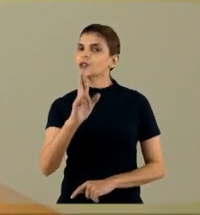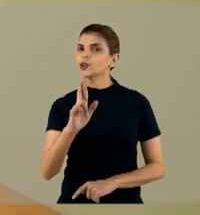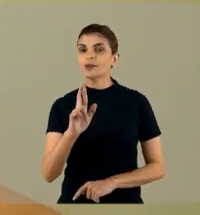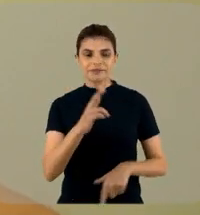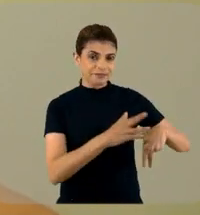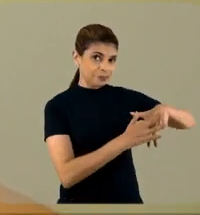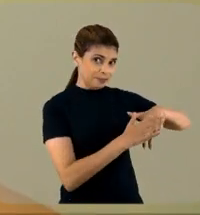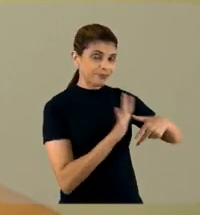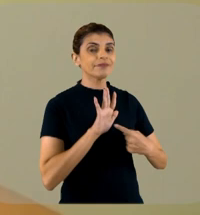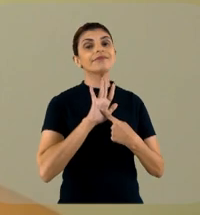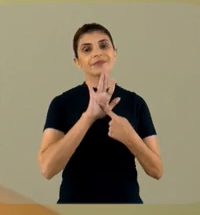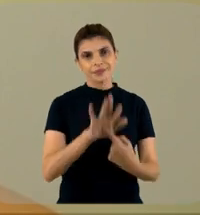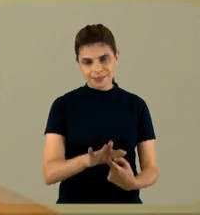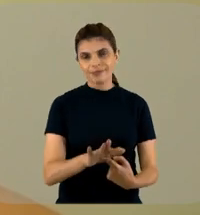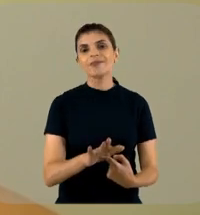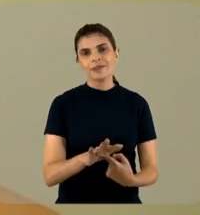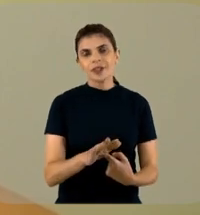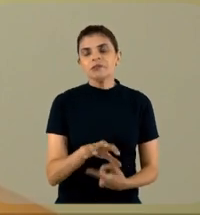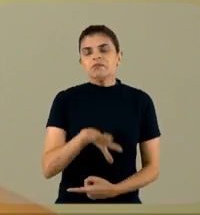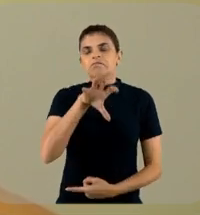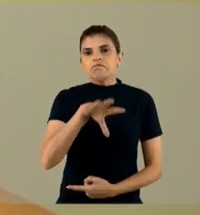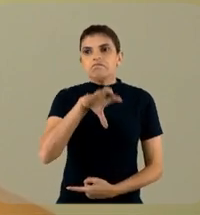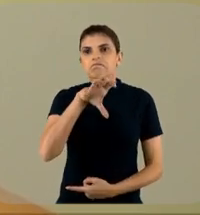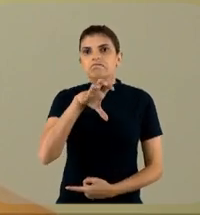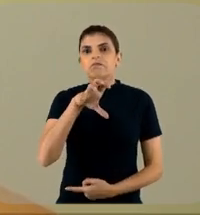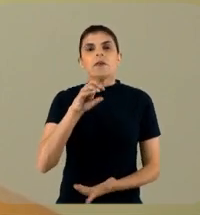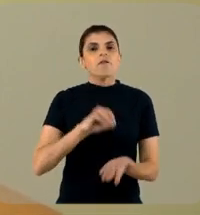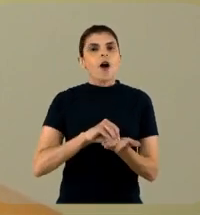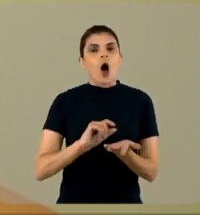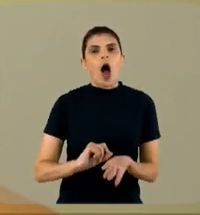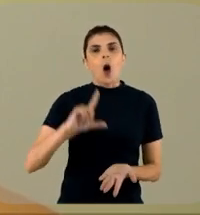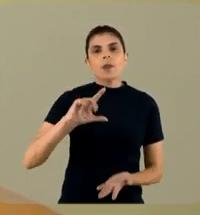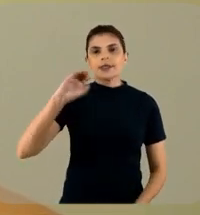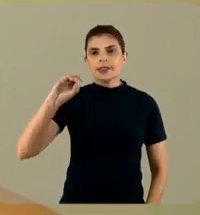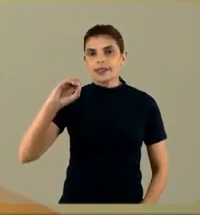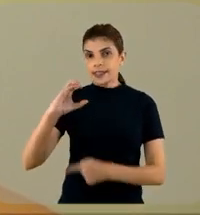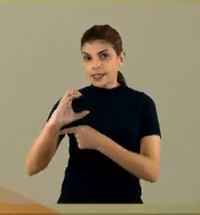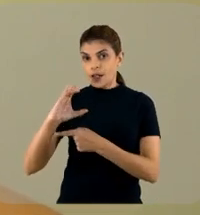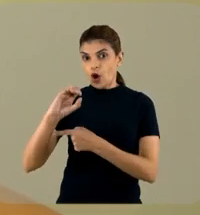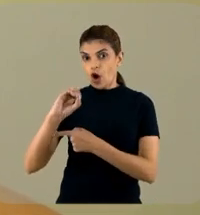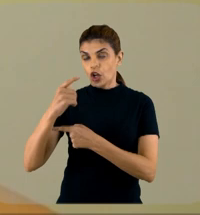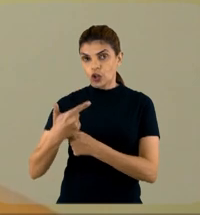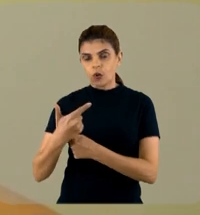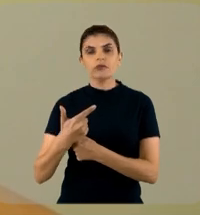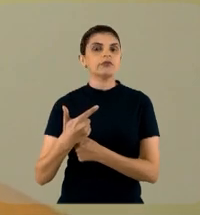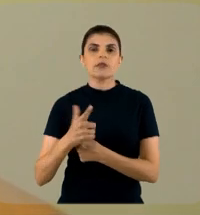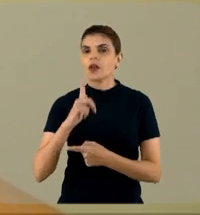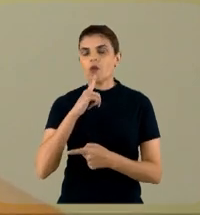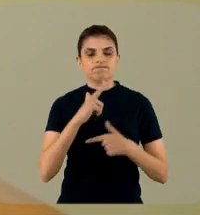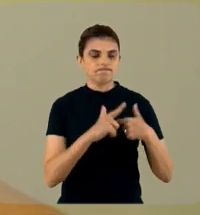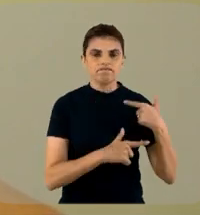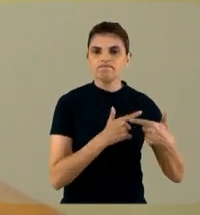disso tudo é que esses pacientes apresentam uma um quadro de hipóxia mas sem aumento dos níveis de CO2 então consequentemente